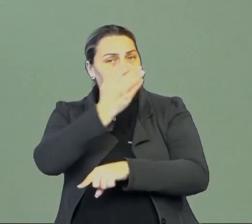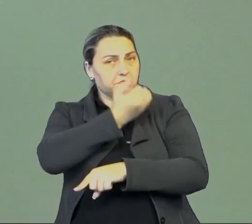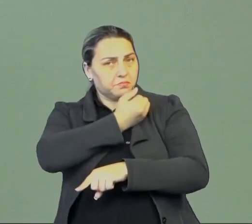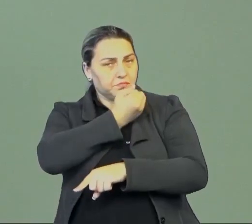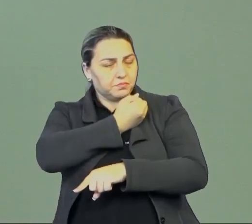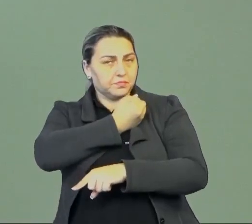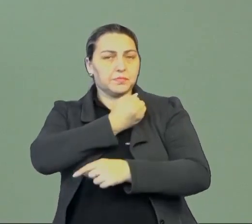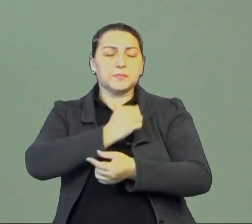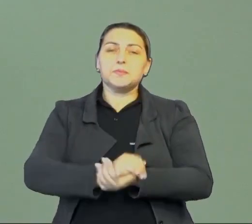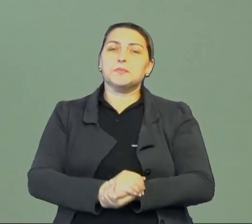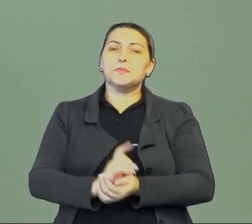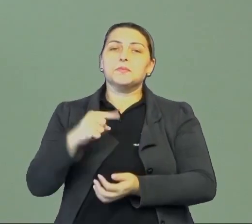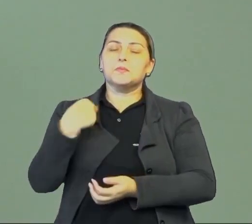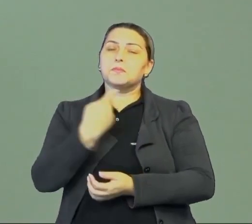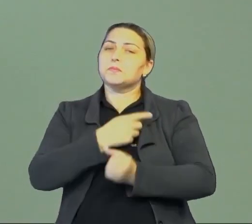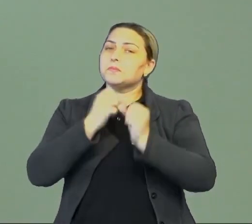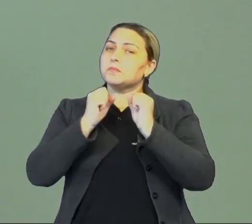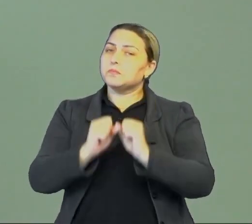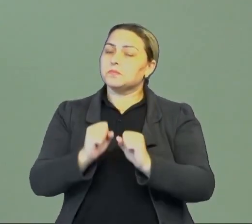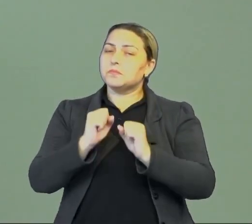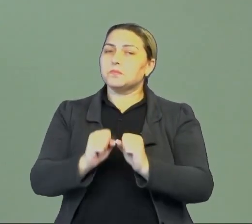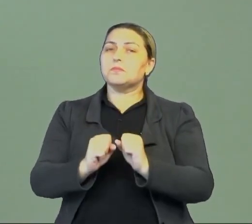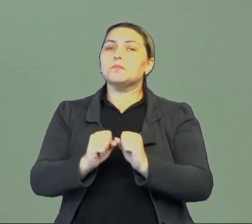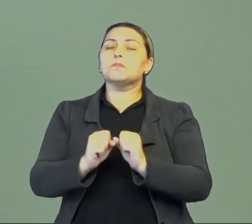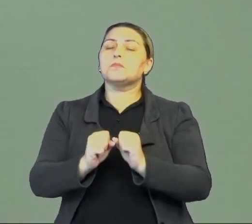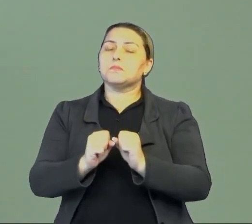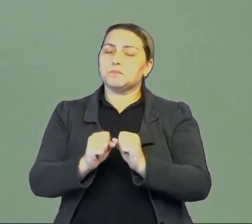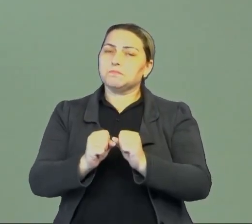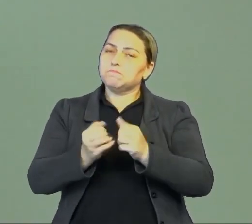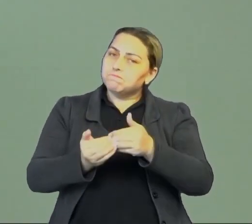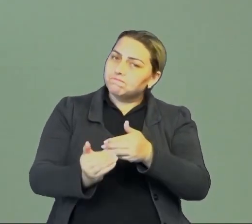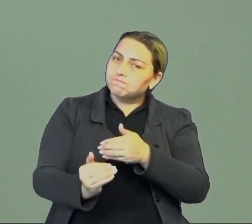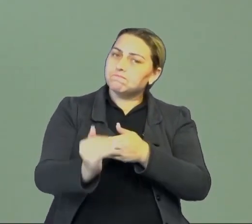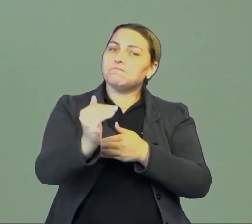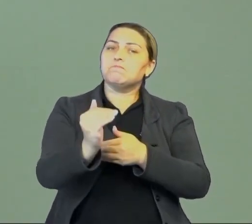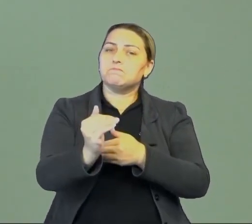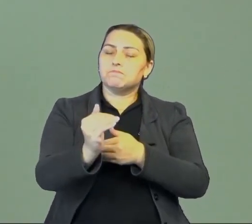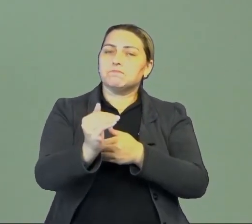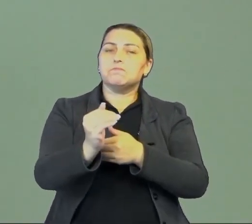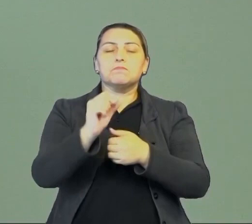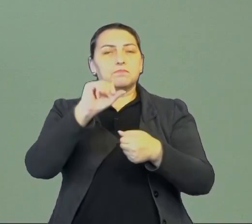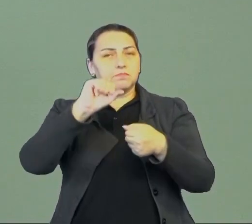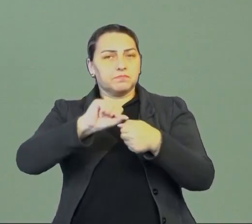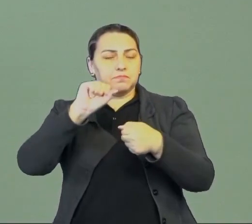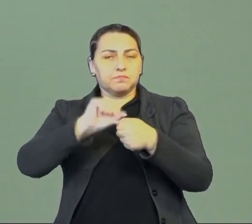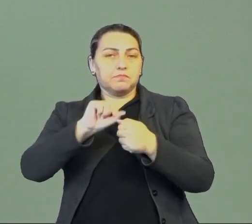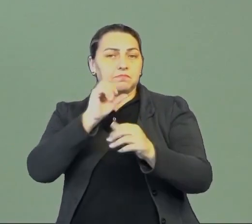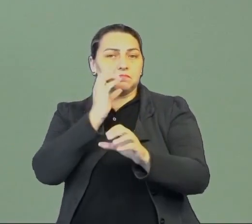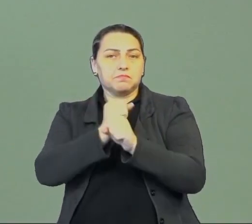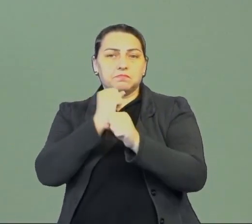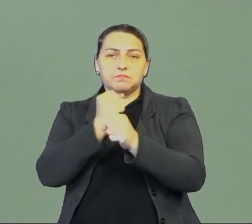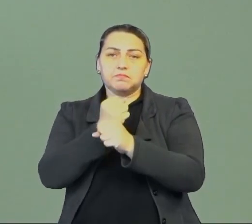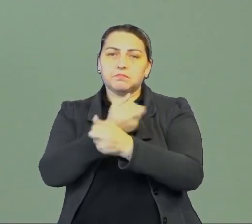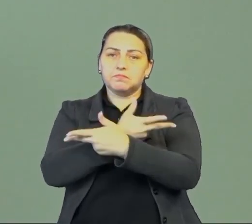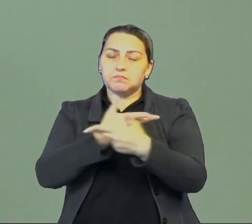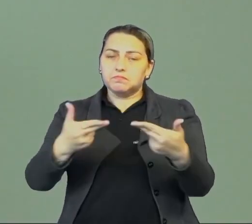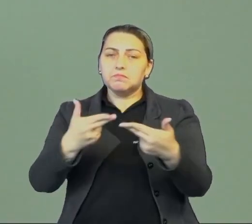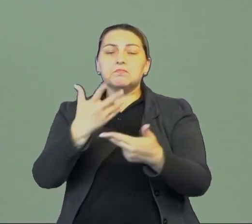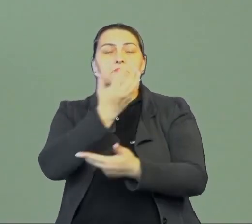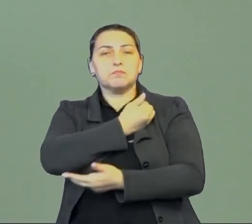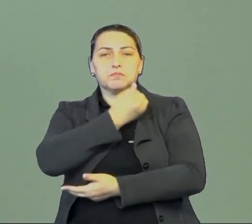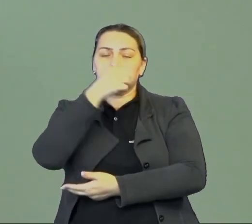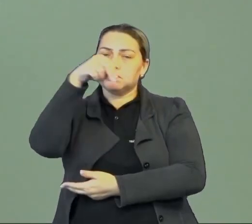os números e nós podemos ir um pouquinho além nós podemos estar fazendo operações com esses números